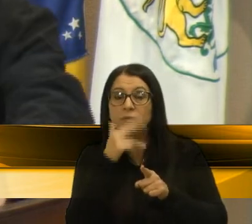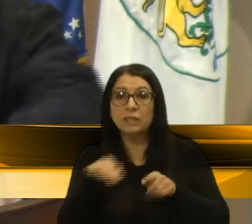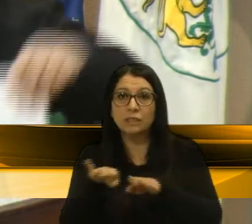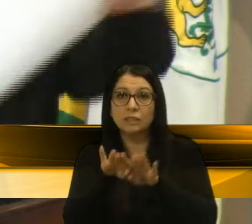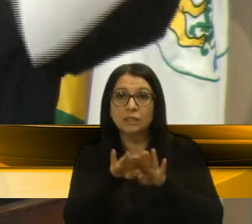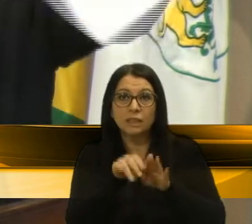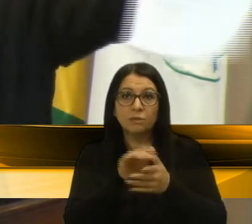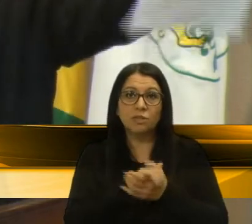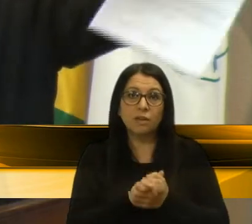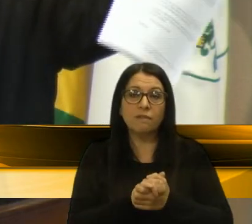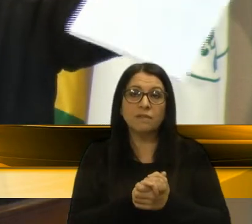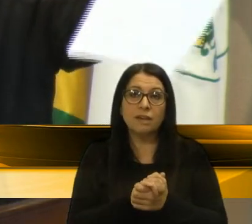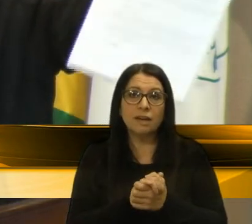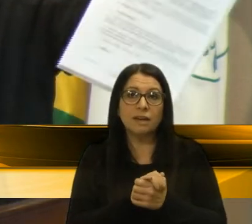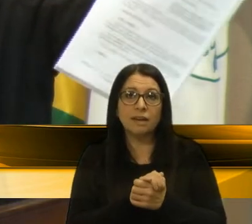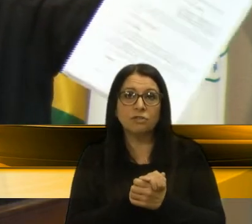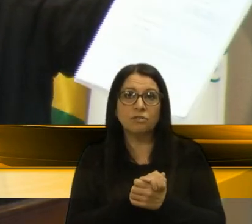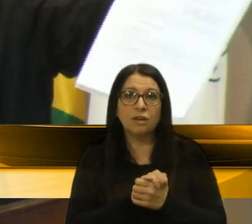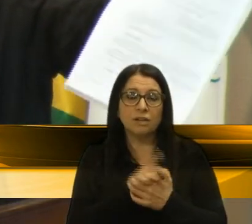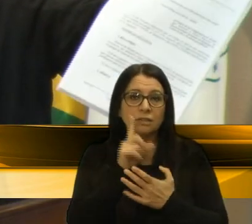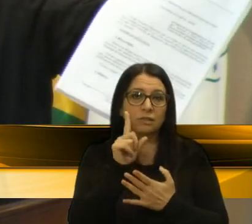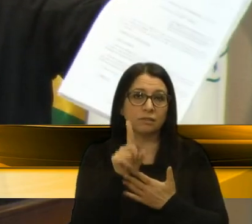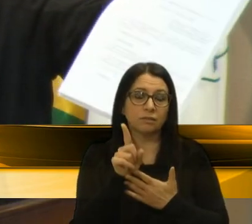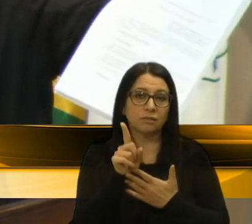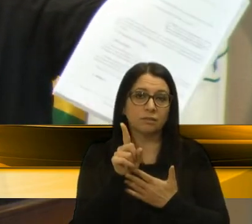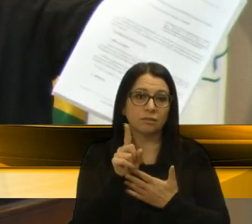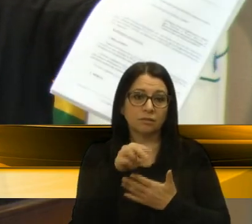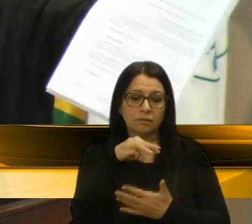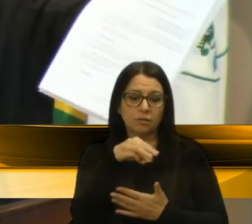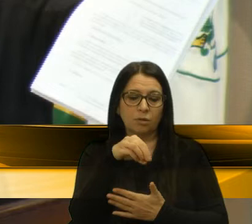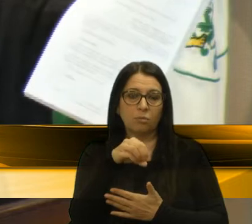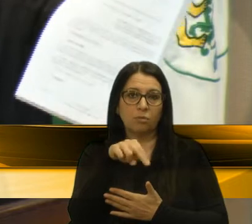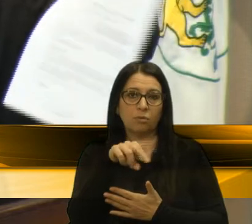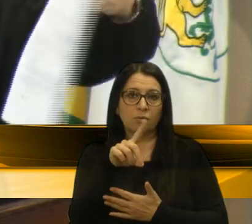um dos argumentos utilizados pelo secretário Mondadori,